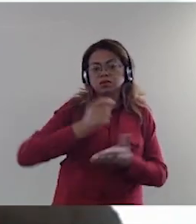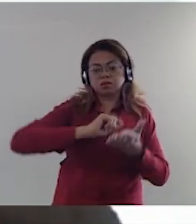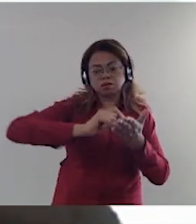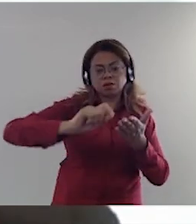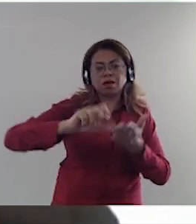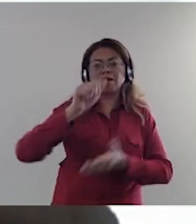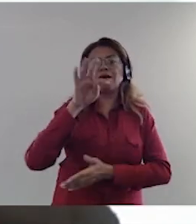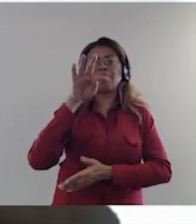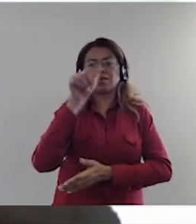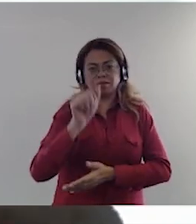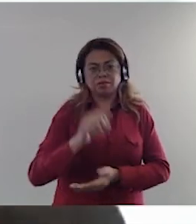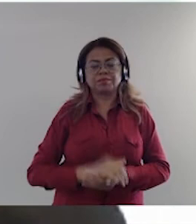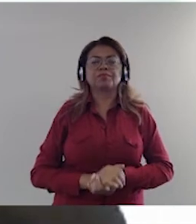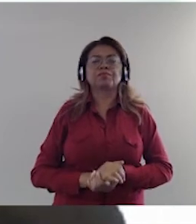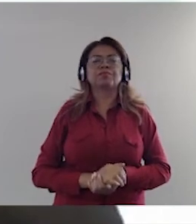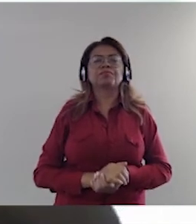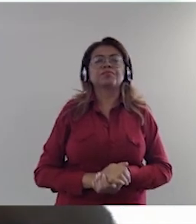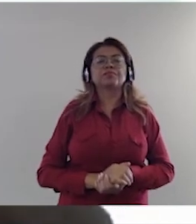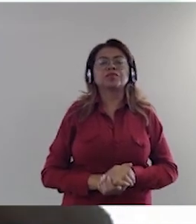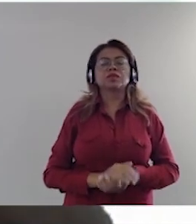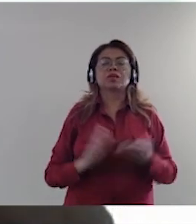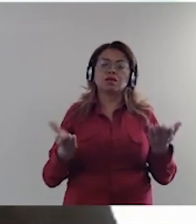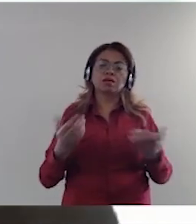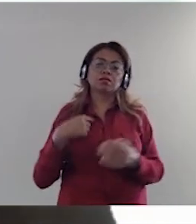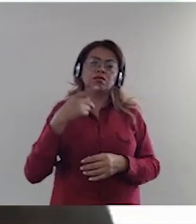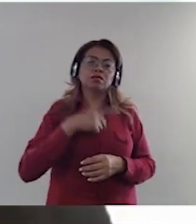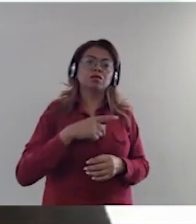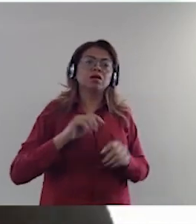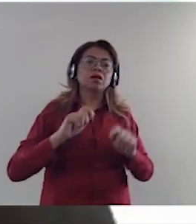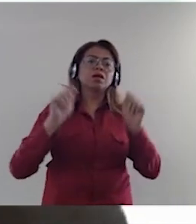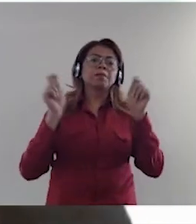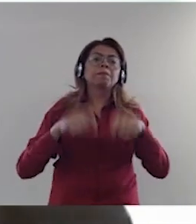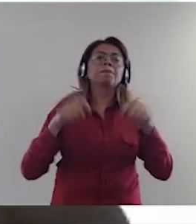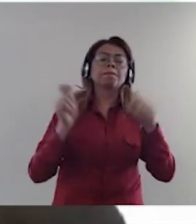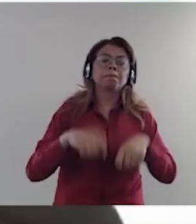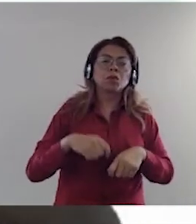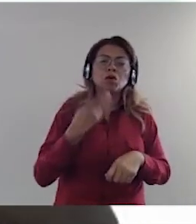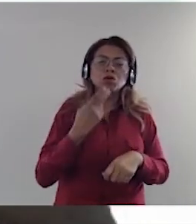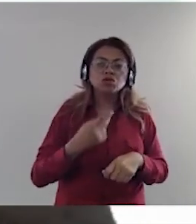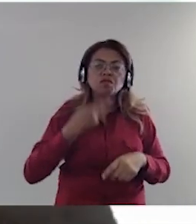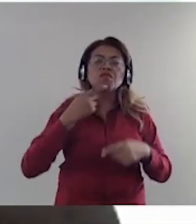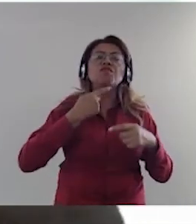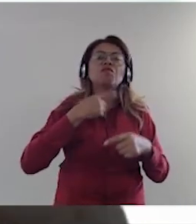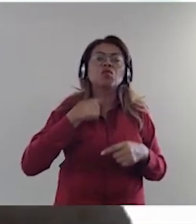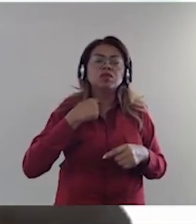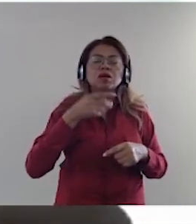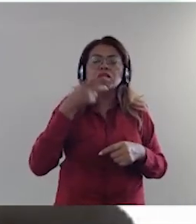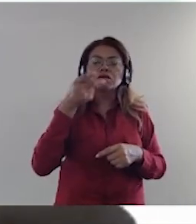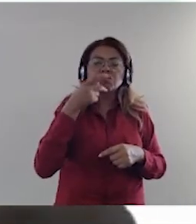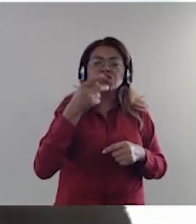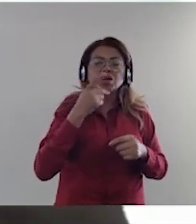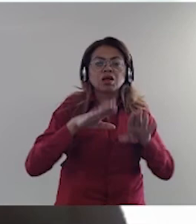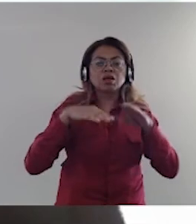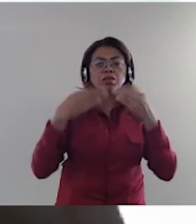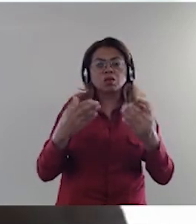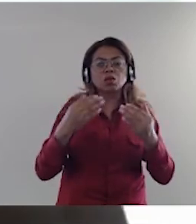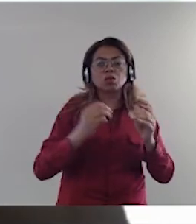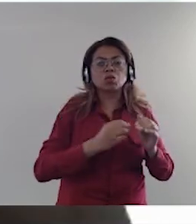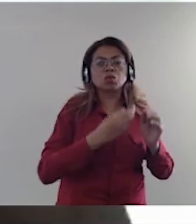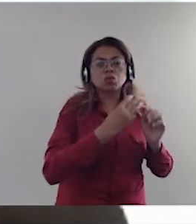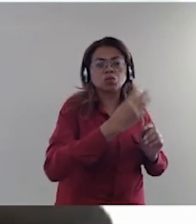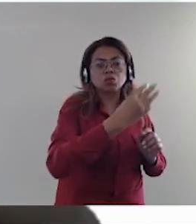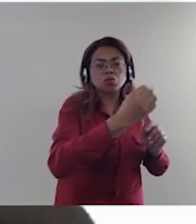ata, já que a manifestação de vontade na plataforma que foi escolhida pelo administrador vai ser